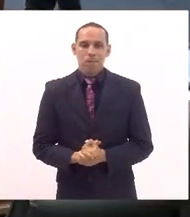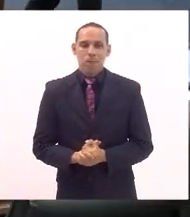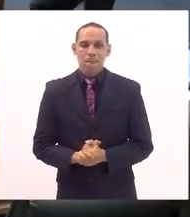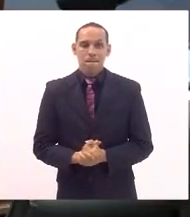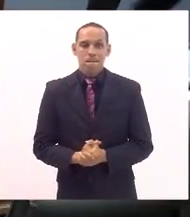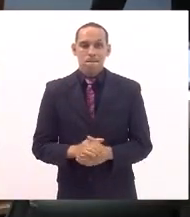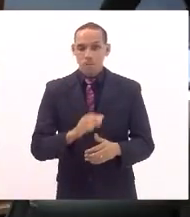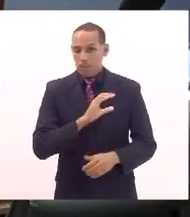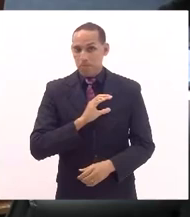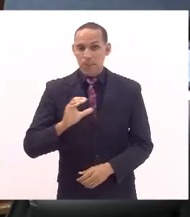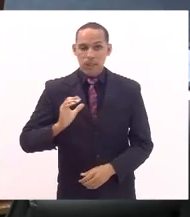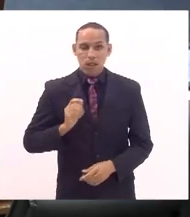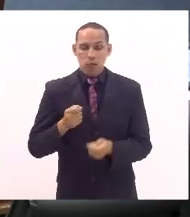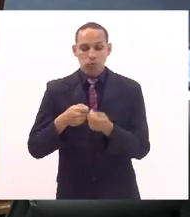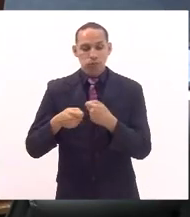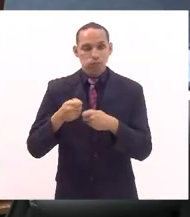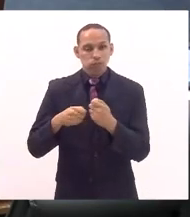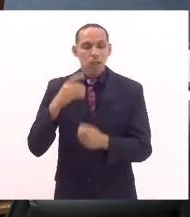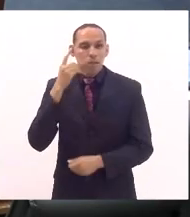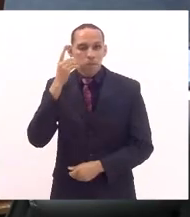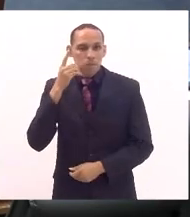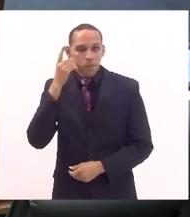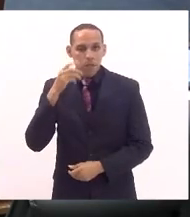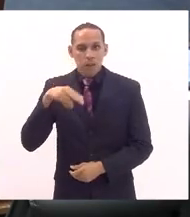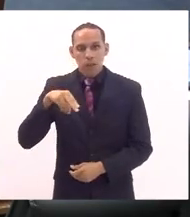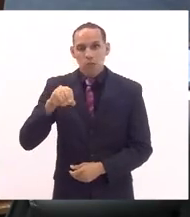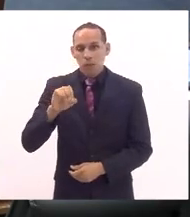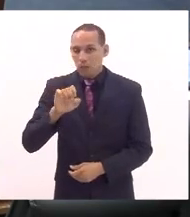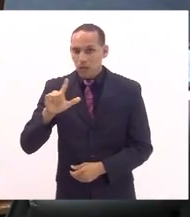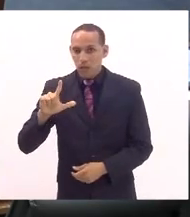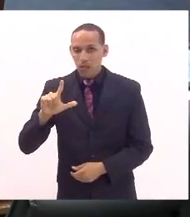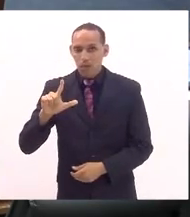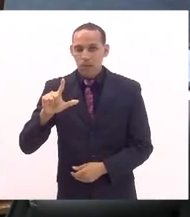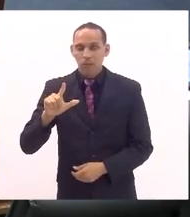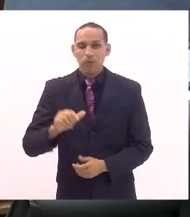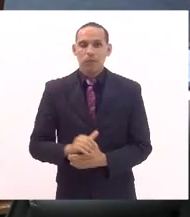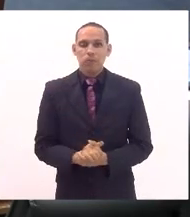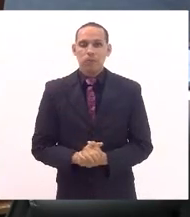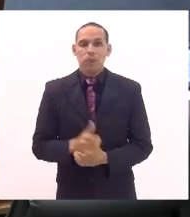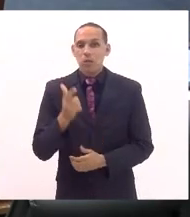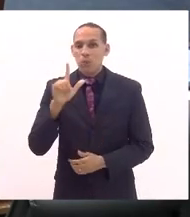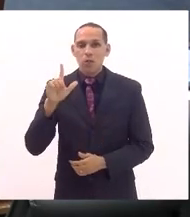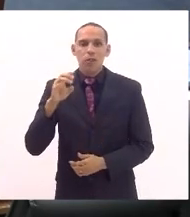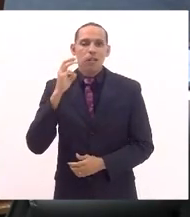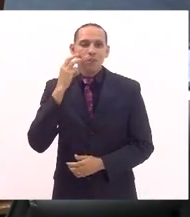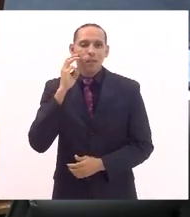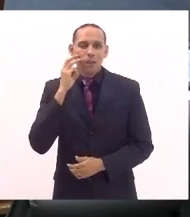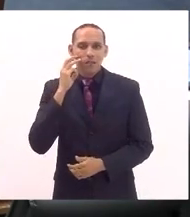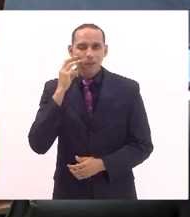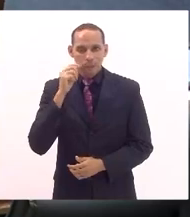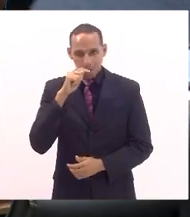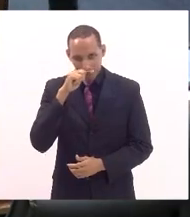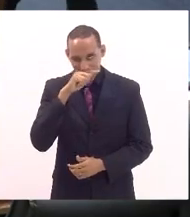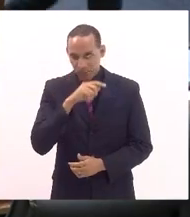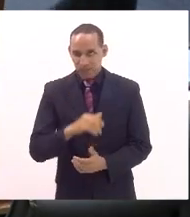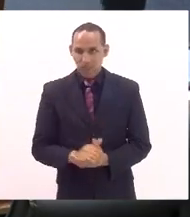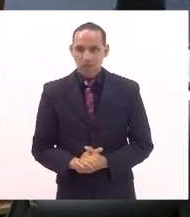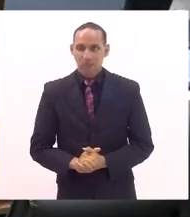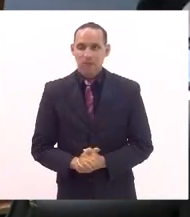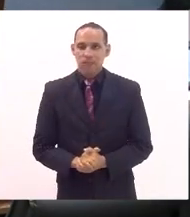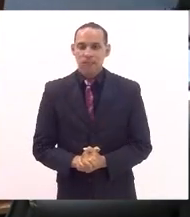e pela comissão de Economia Deputado Noel de Carvalho Deputado Manoel de Carvalho Prado waldeck Carneiro